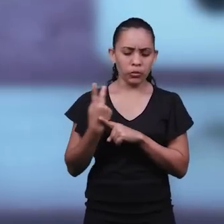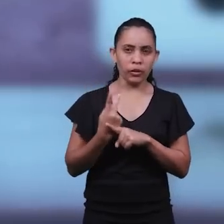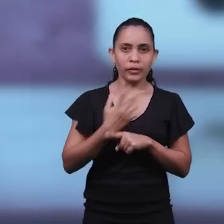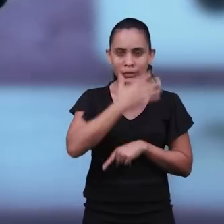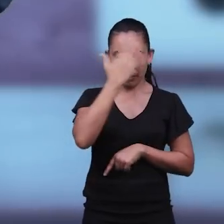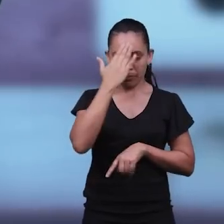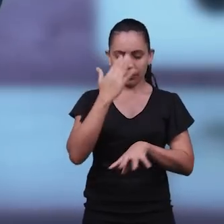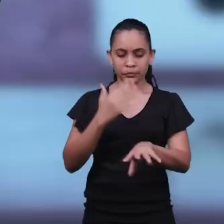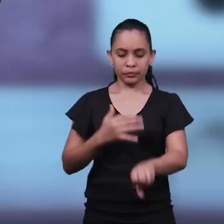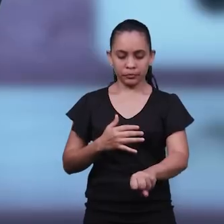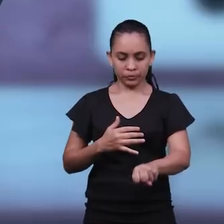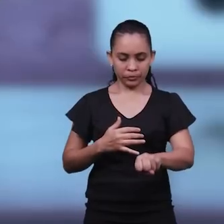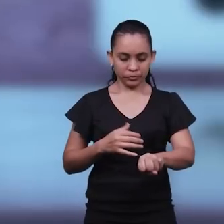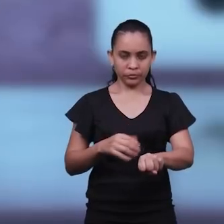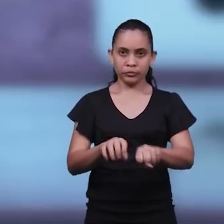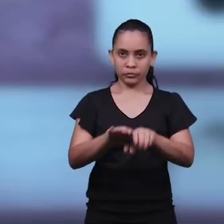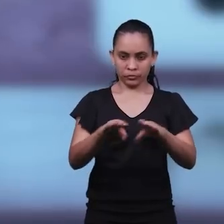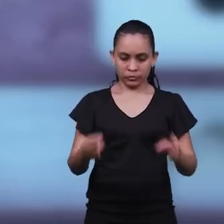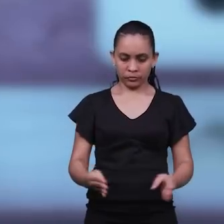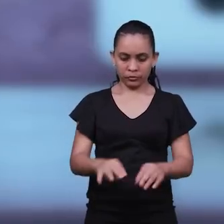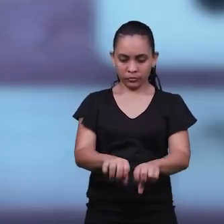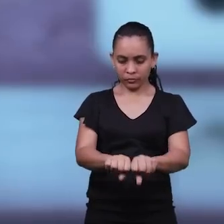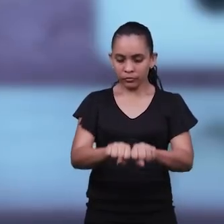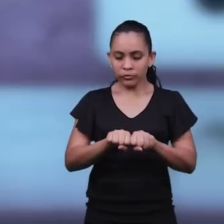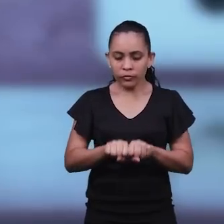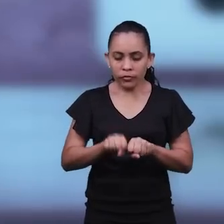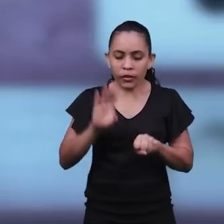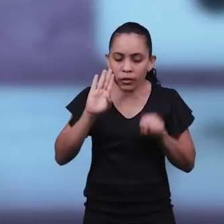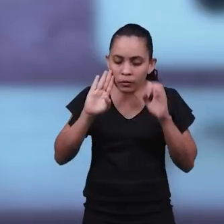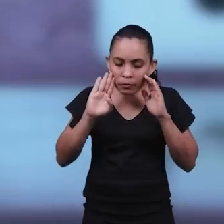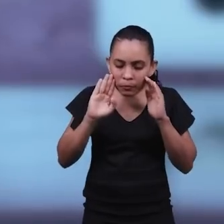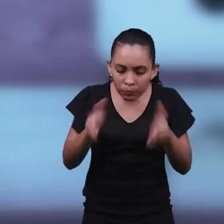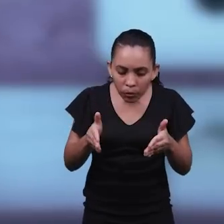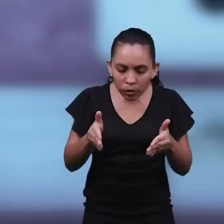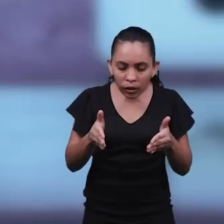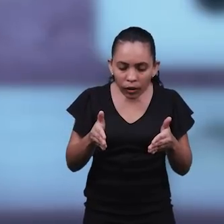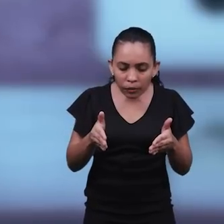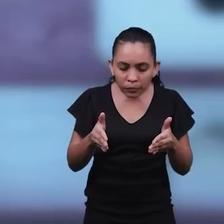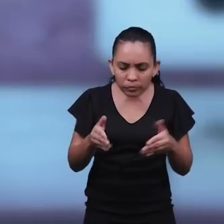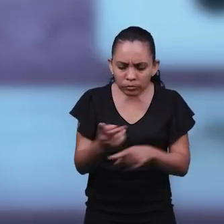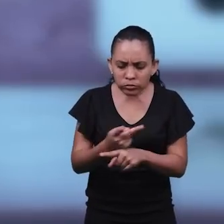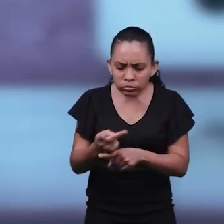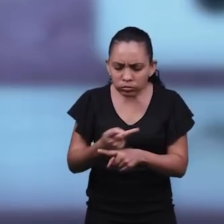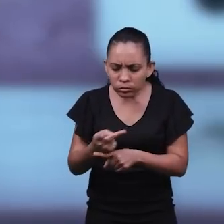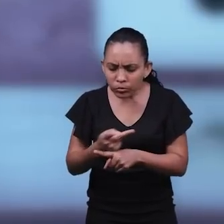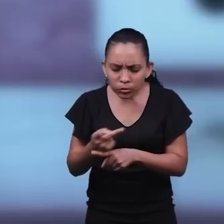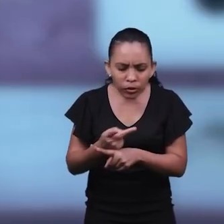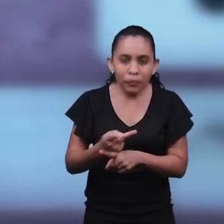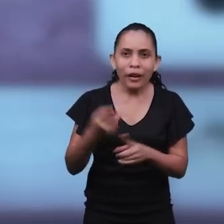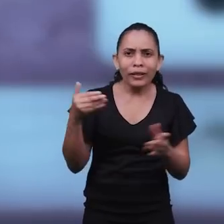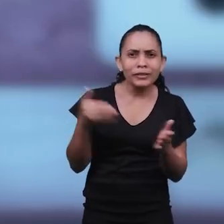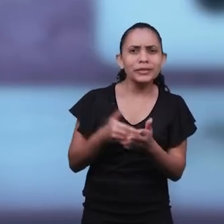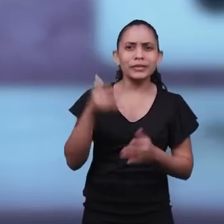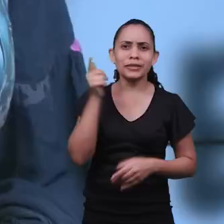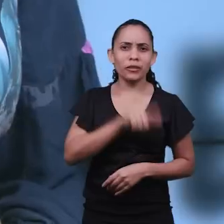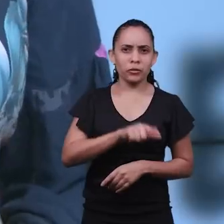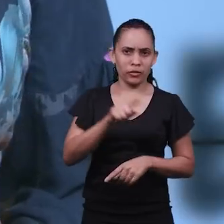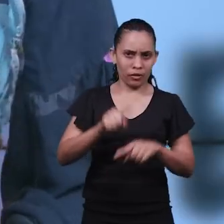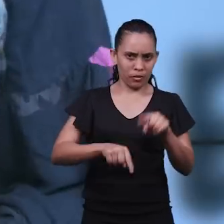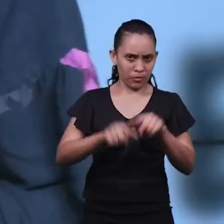sabemos que está numa gaveta, mantemos nossa atenção concentrada até achar este